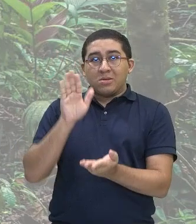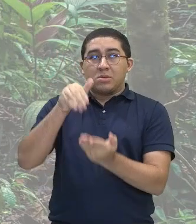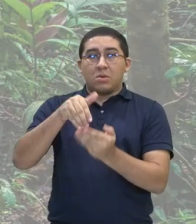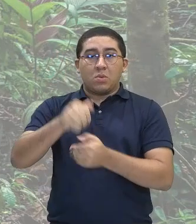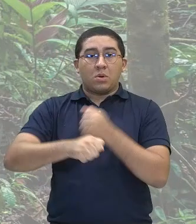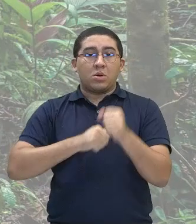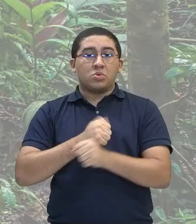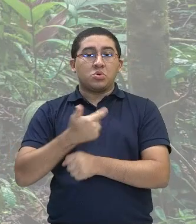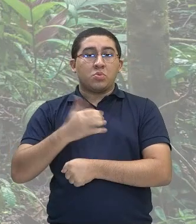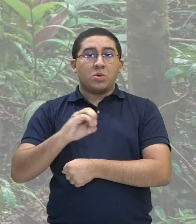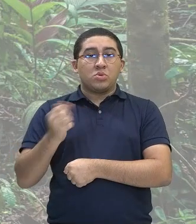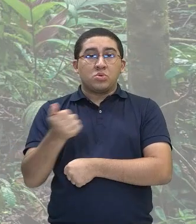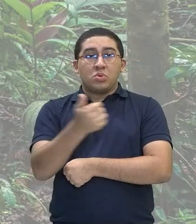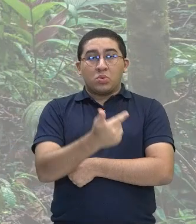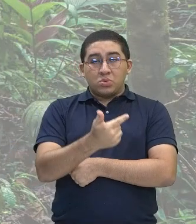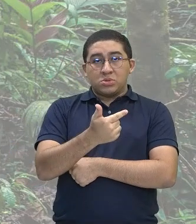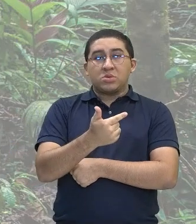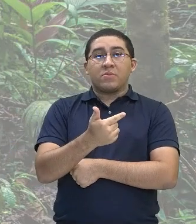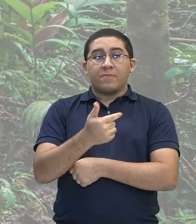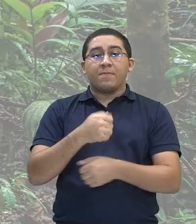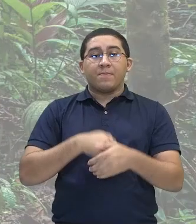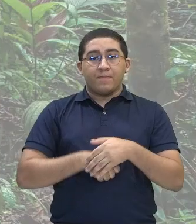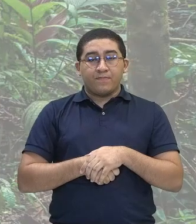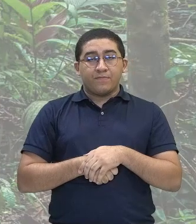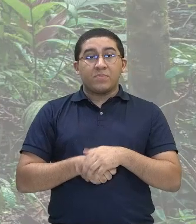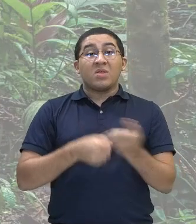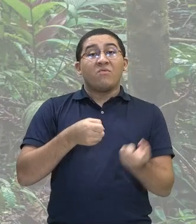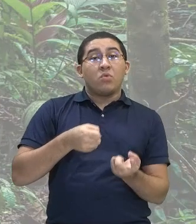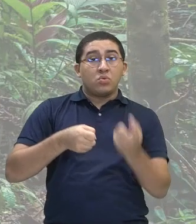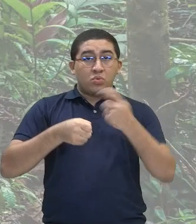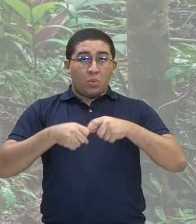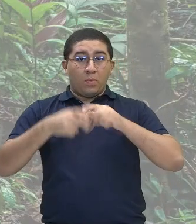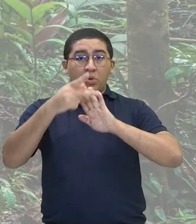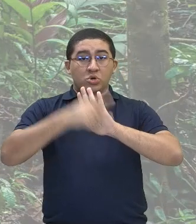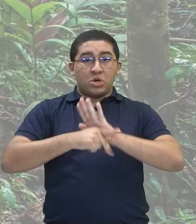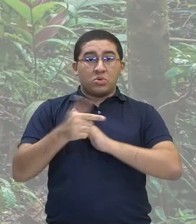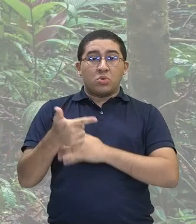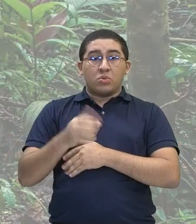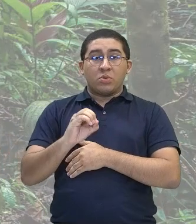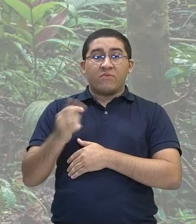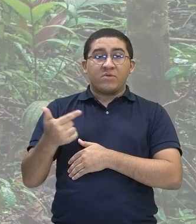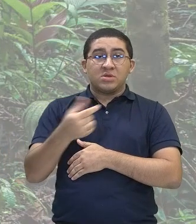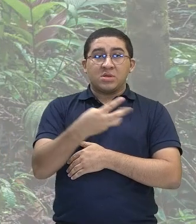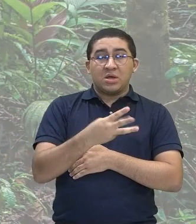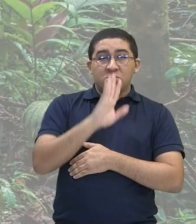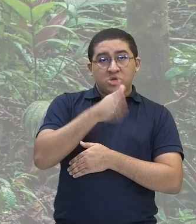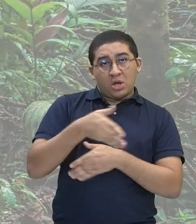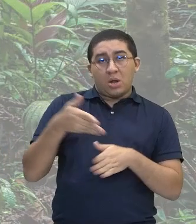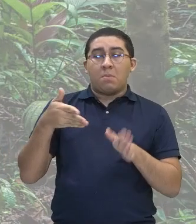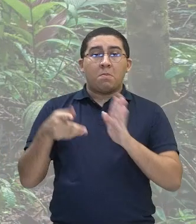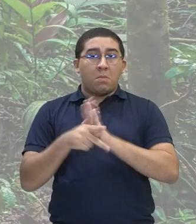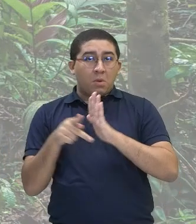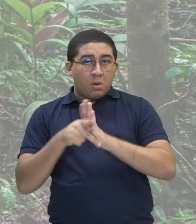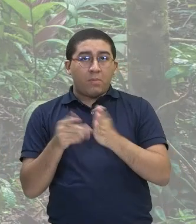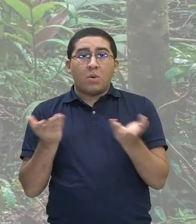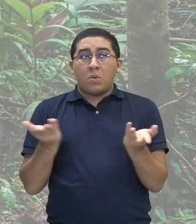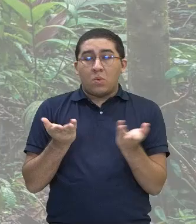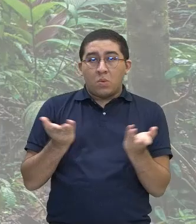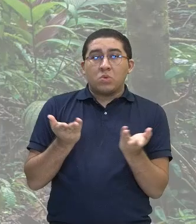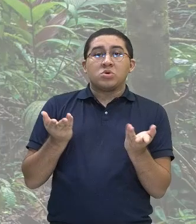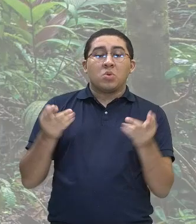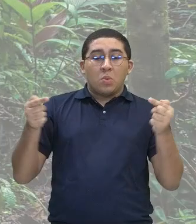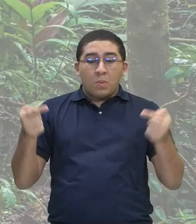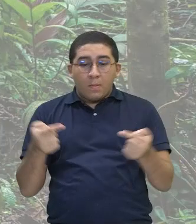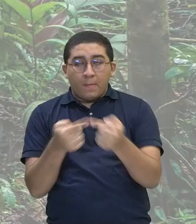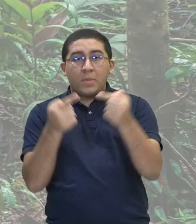2012, tá? Mas foi retomado aí em 2023 como parte aí dos compromissos climáticos do nosso país, tá certo? Aqui